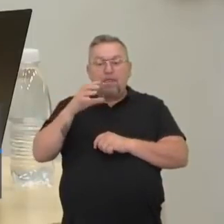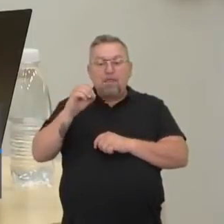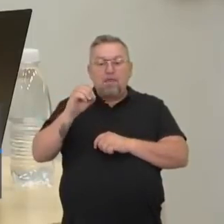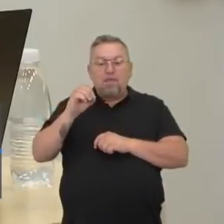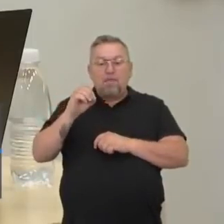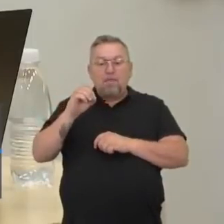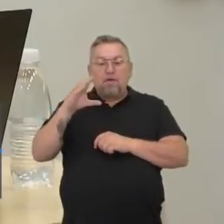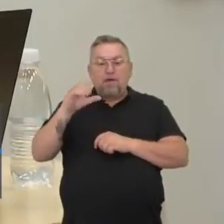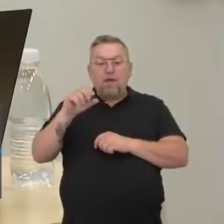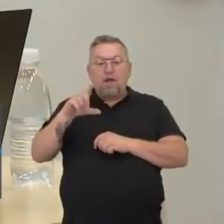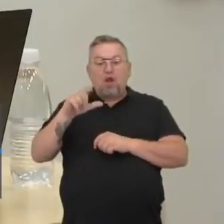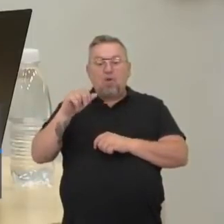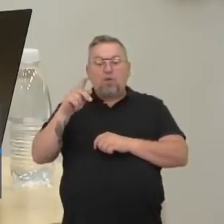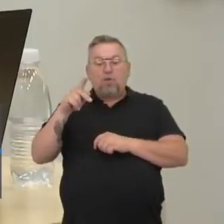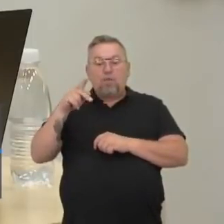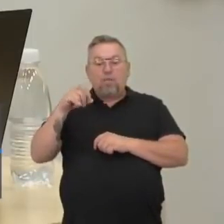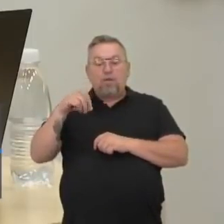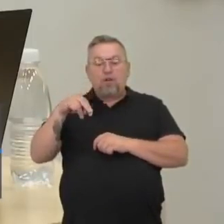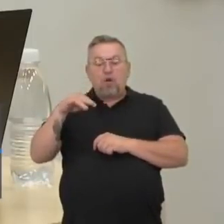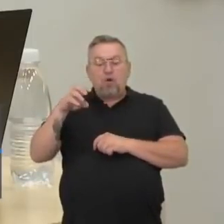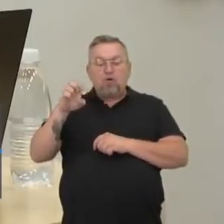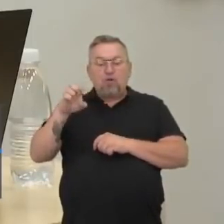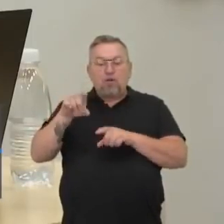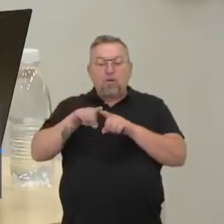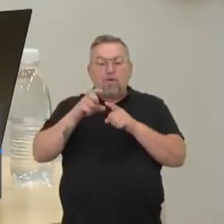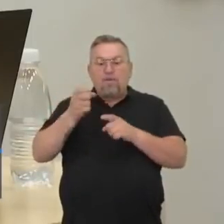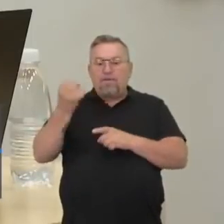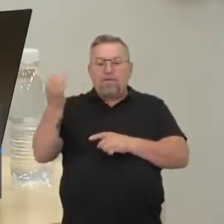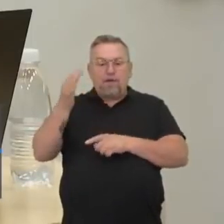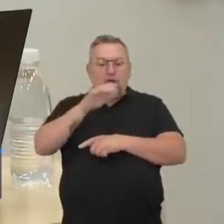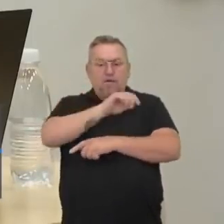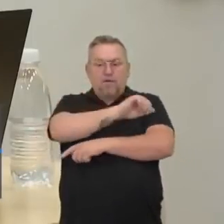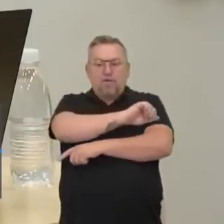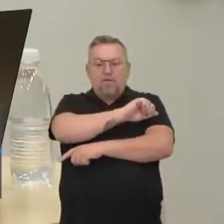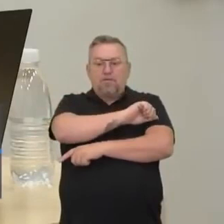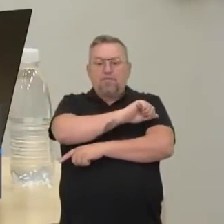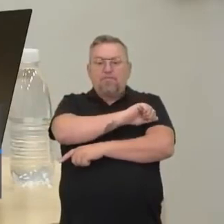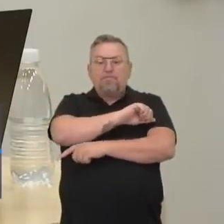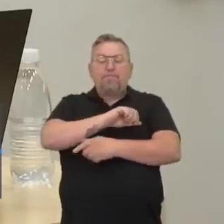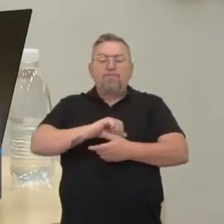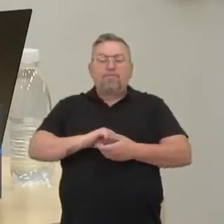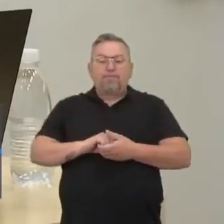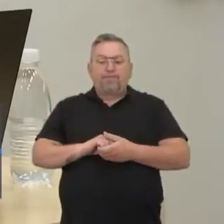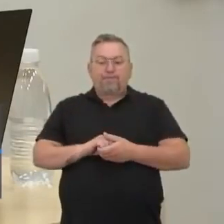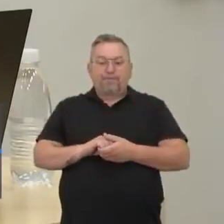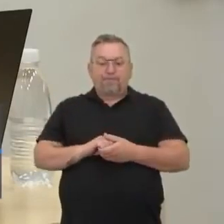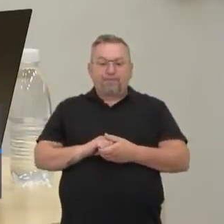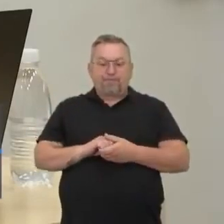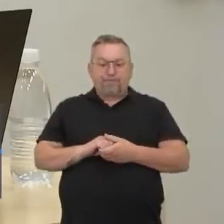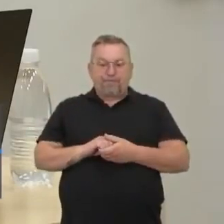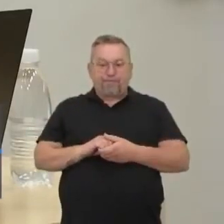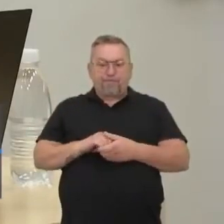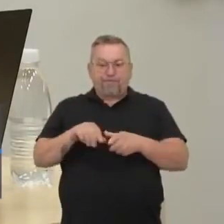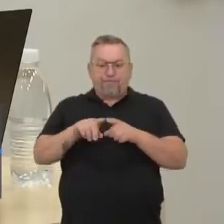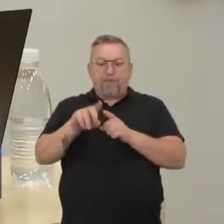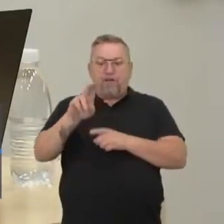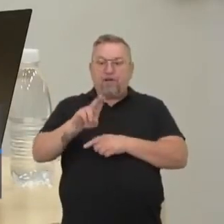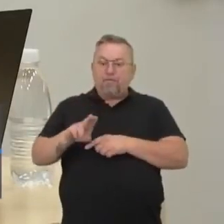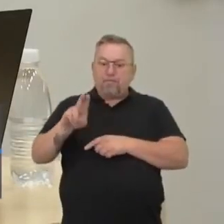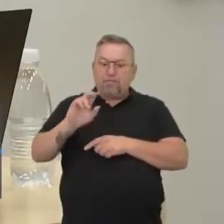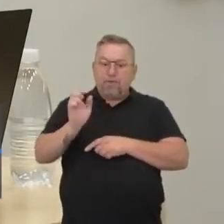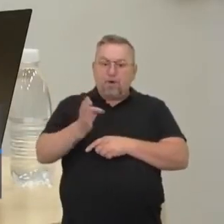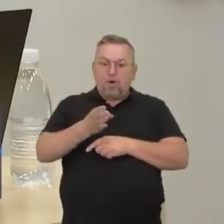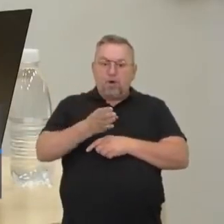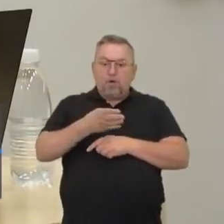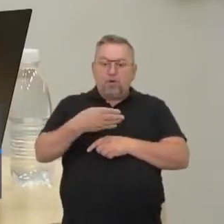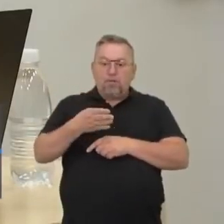Pinotti, Bianca, Giovano, João Marcos, Cauã, Gabriela e Guilherme. Eles usam as nadadeiras para